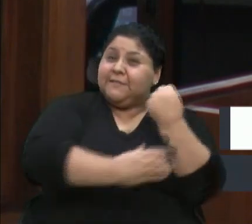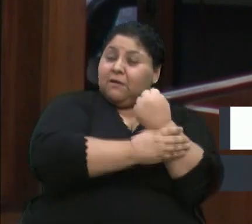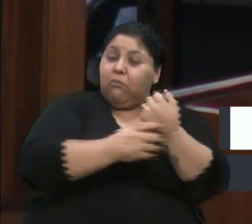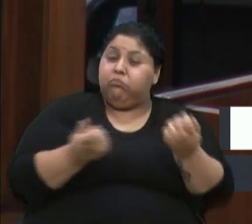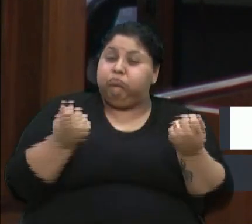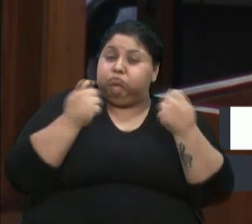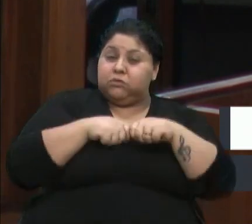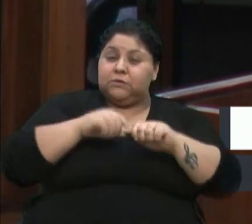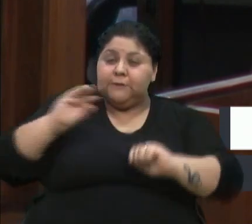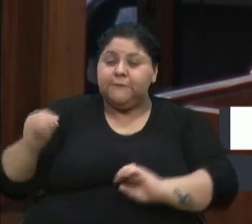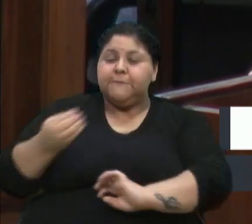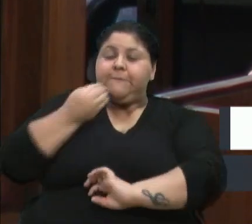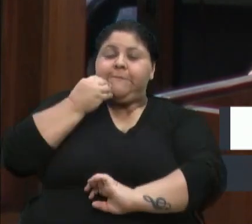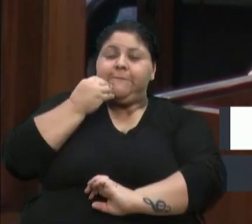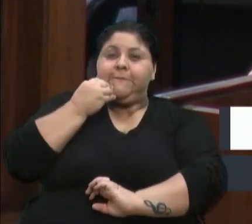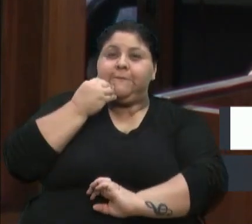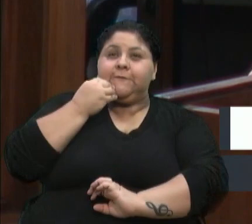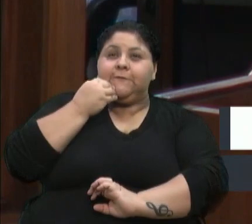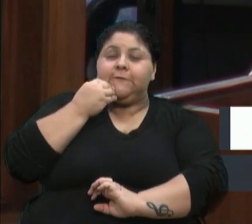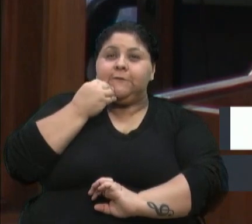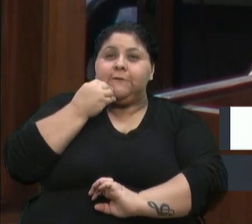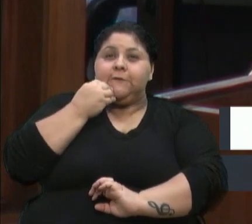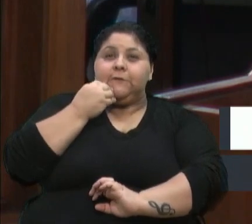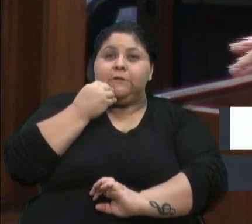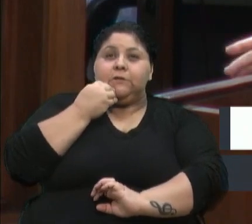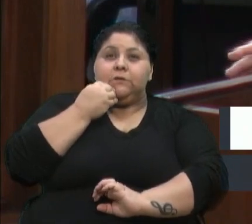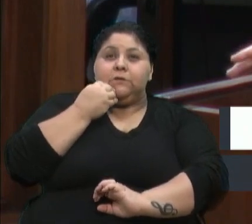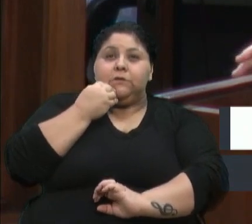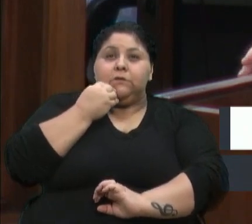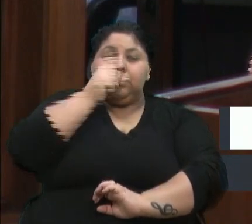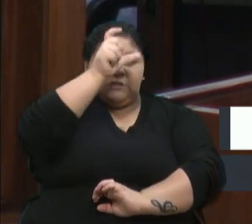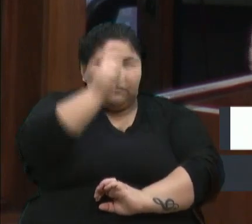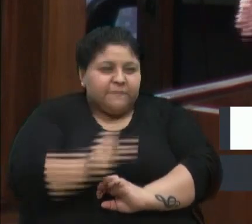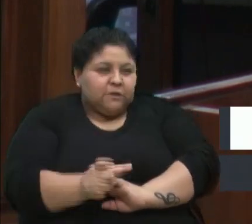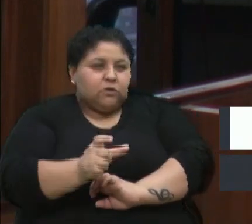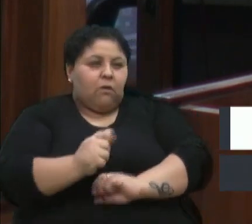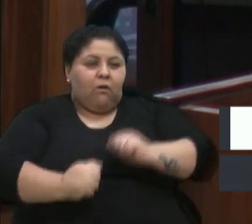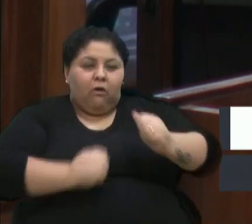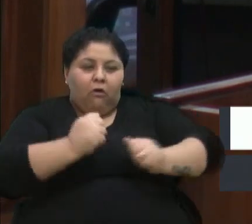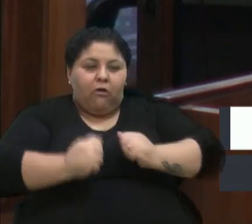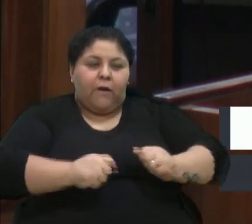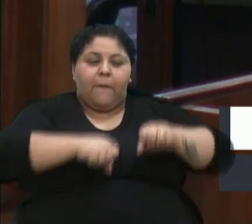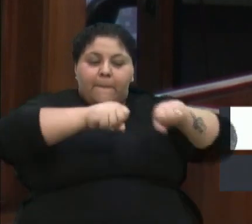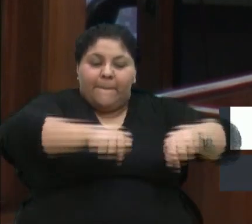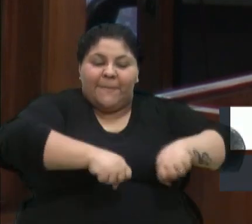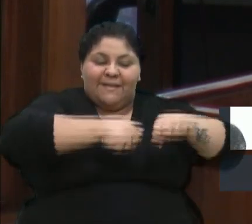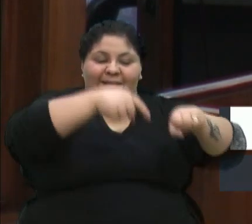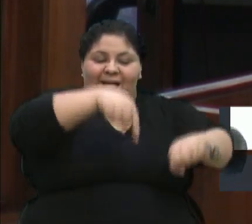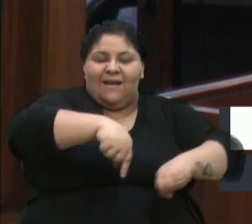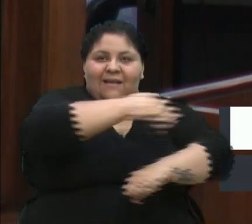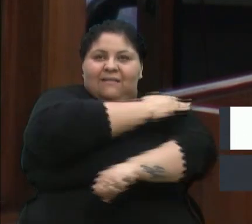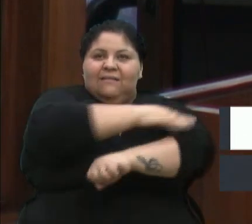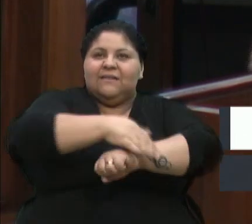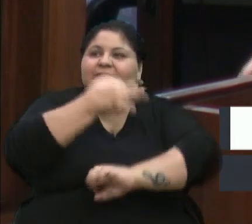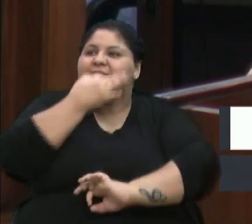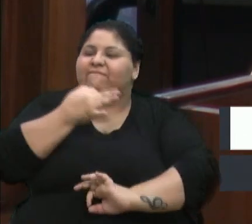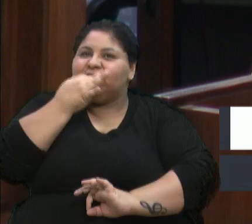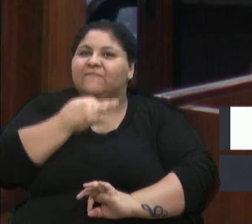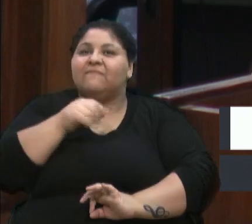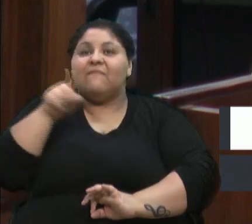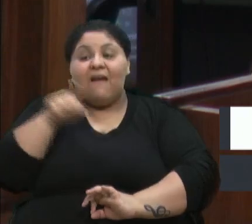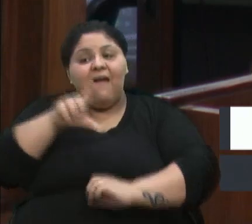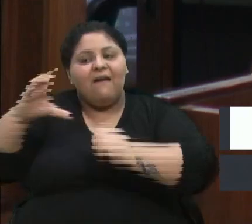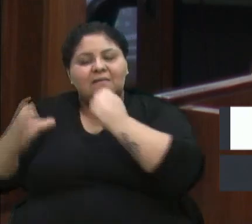que é a oportunidade dos atletas correrem ou pedalarem pelas ruas de Caxias do Sul, é a questão da